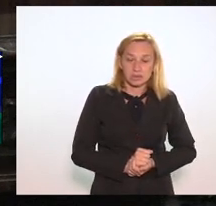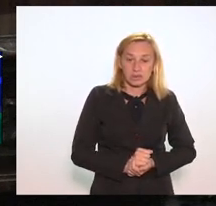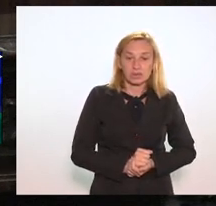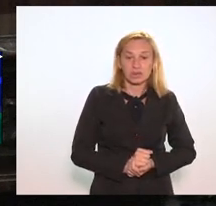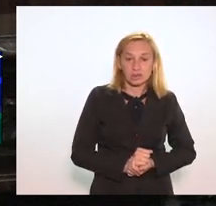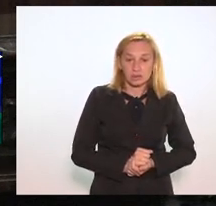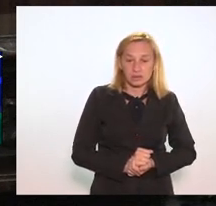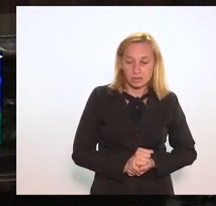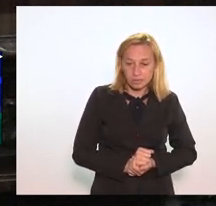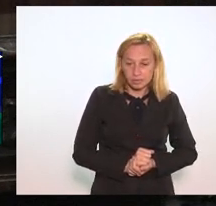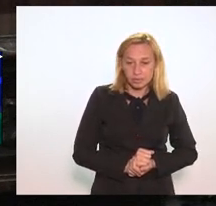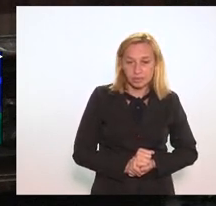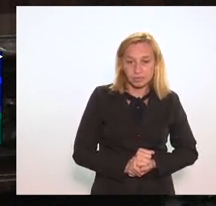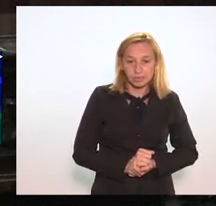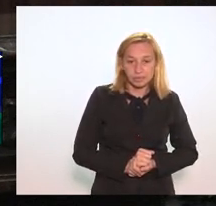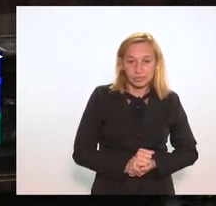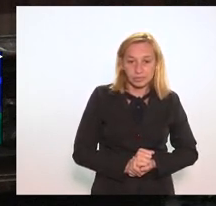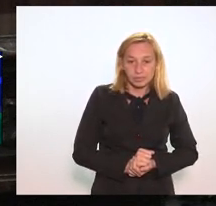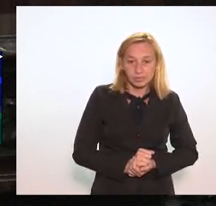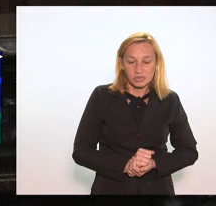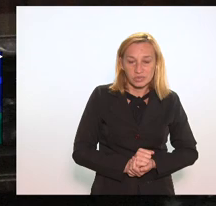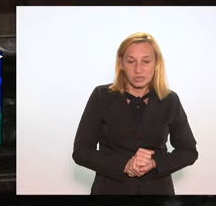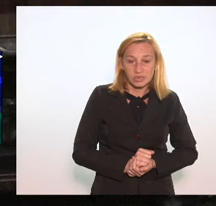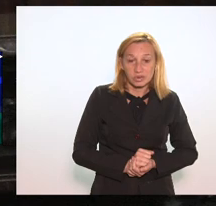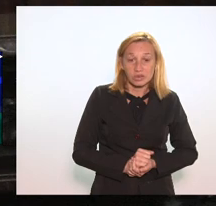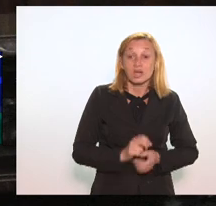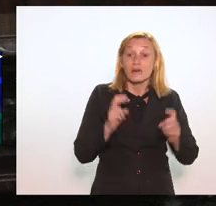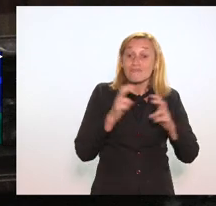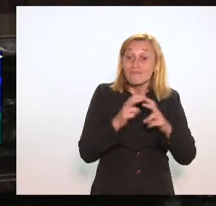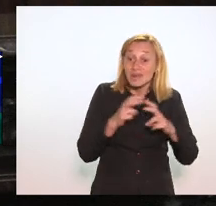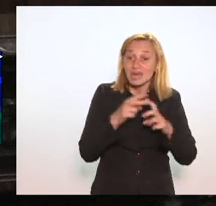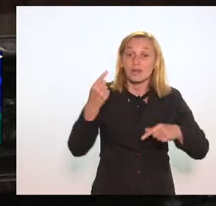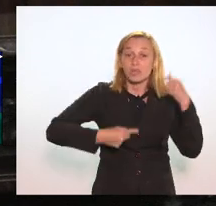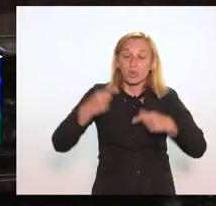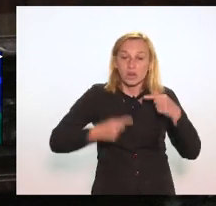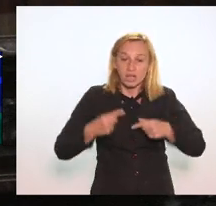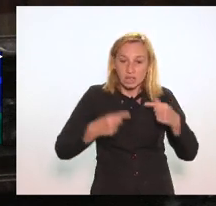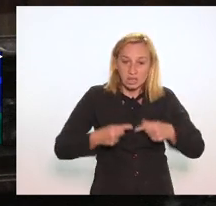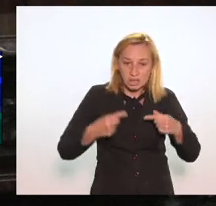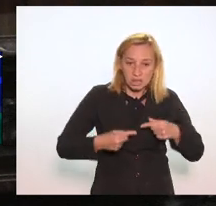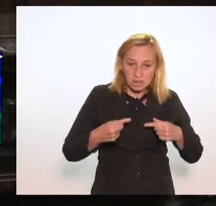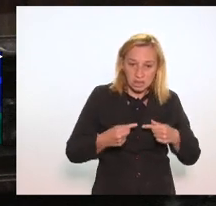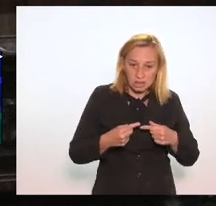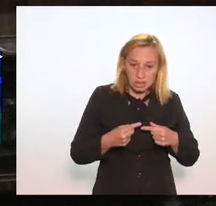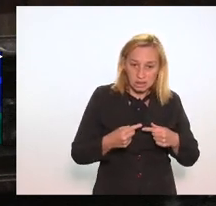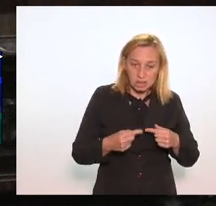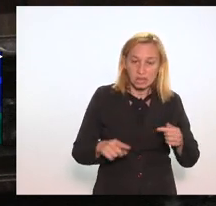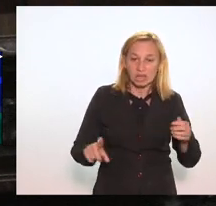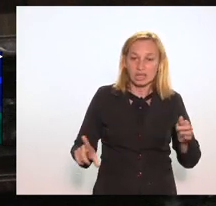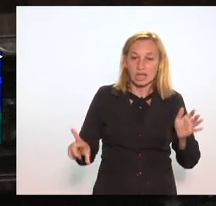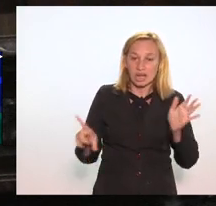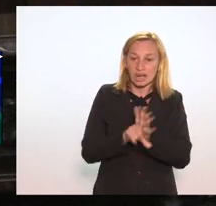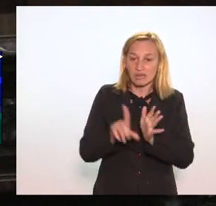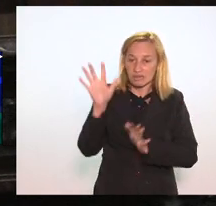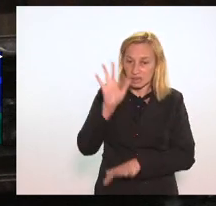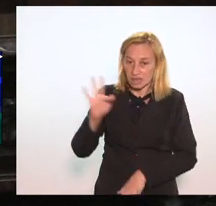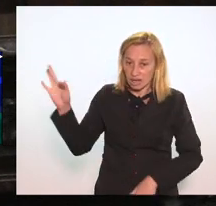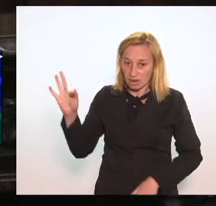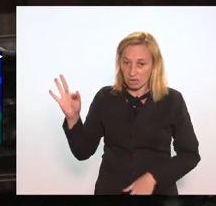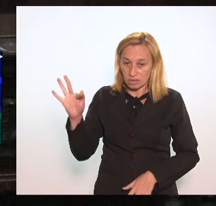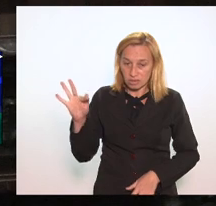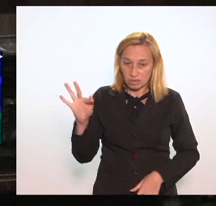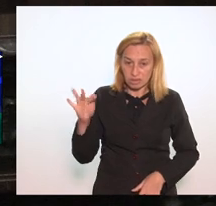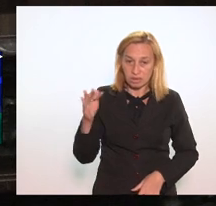protagonistas o adjuvante de uma grande briga política entre o branco eo evento danoso para